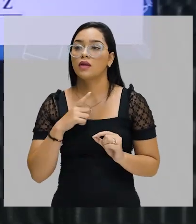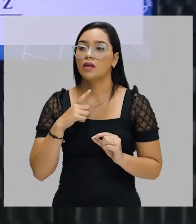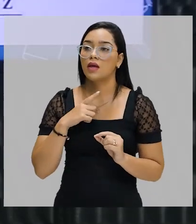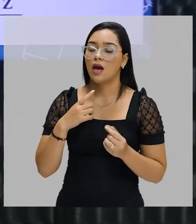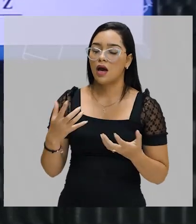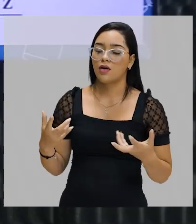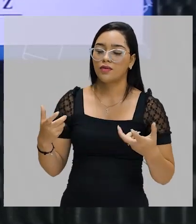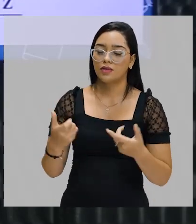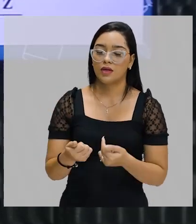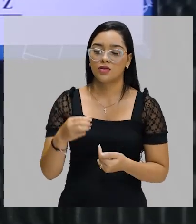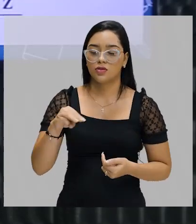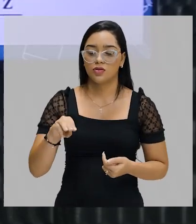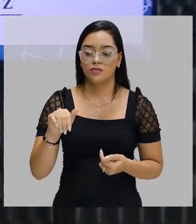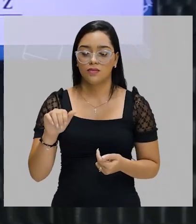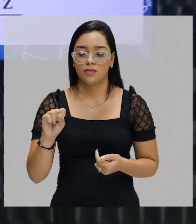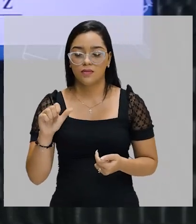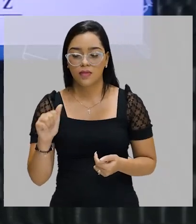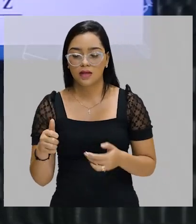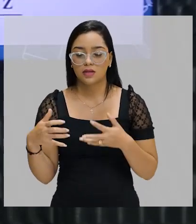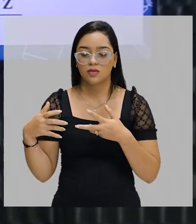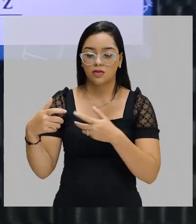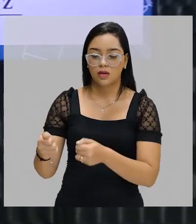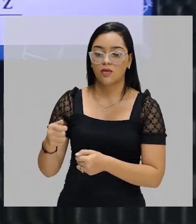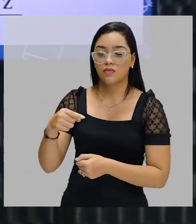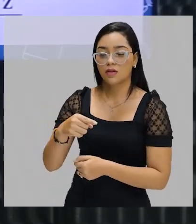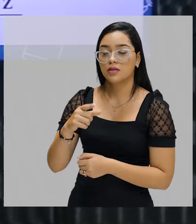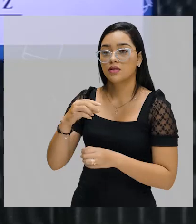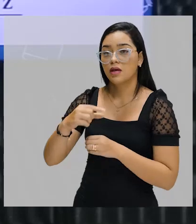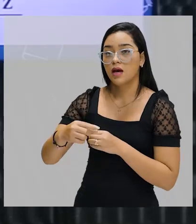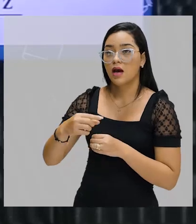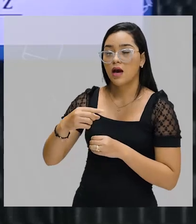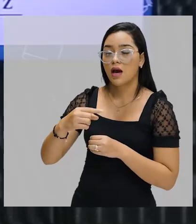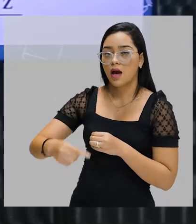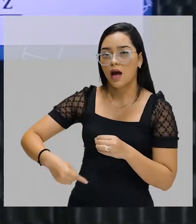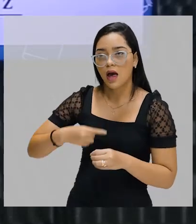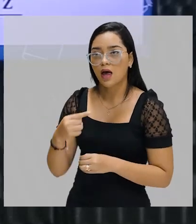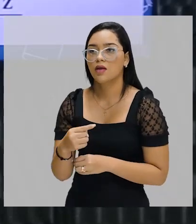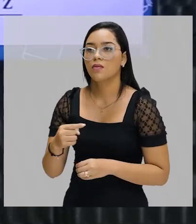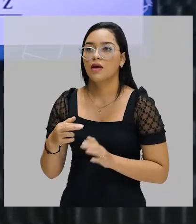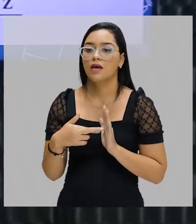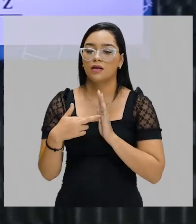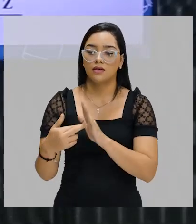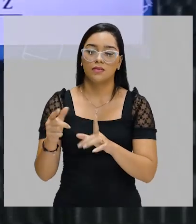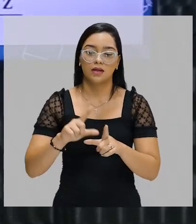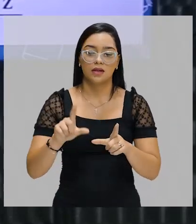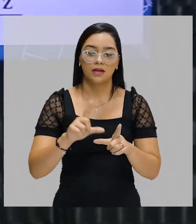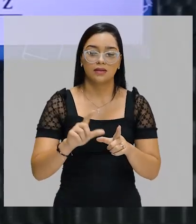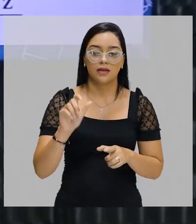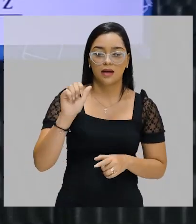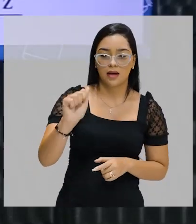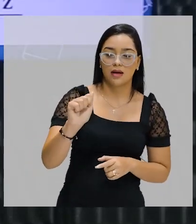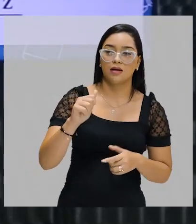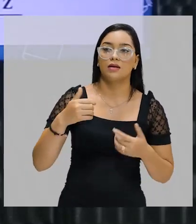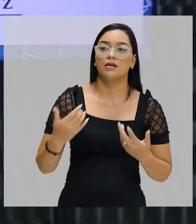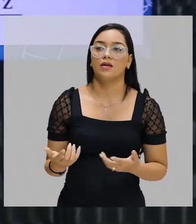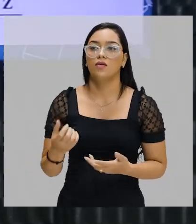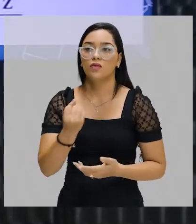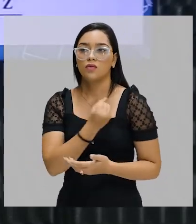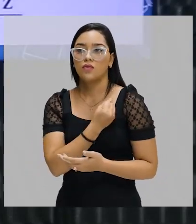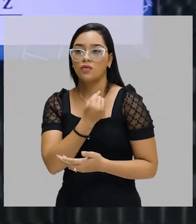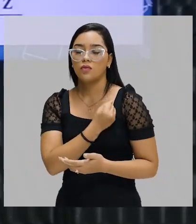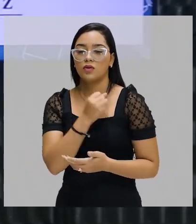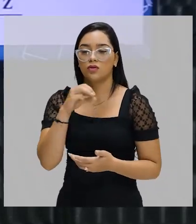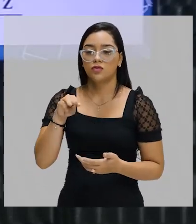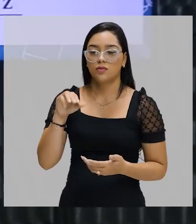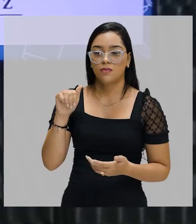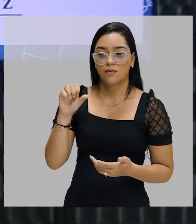massa total deste átomo, né? Ou o número de massa representado pela letra A. Então, o número de massa é